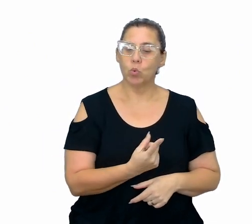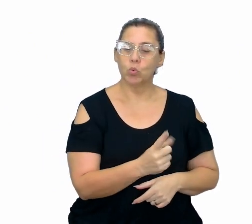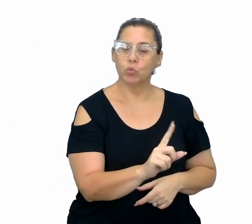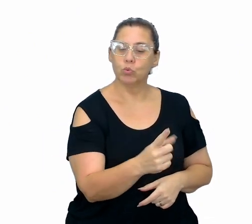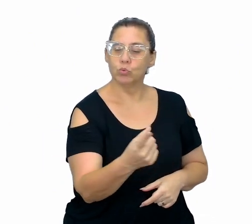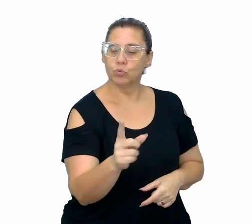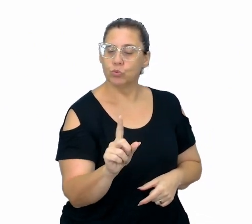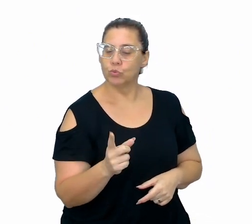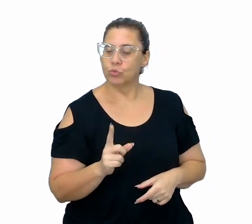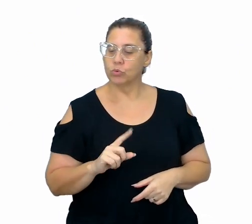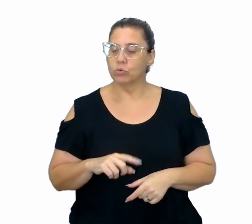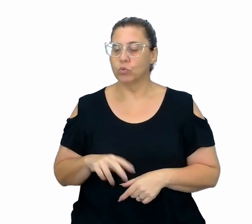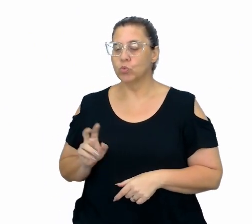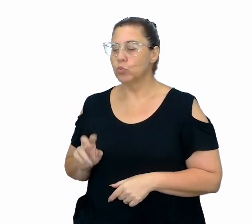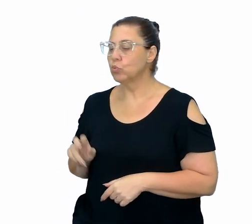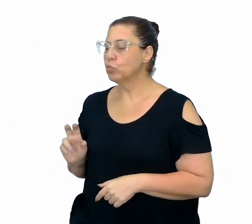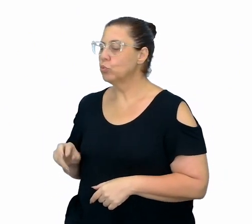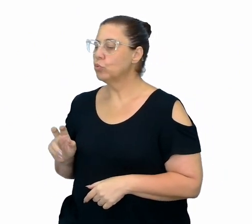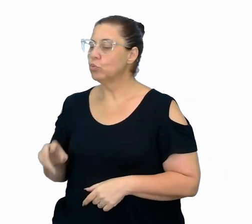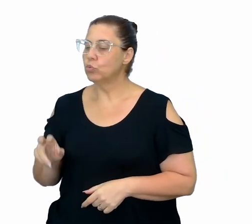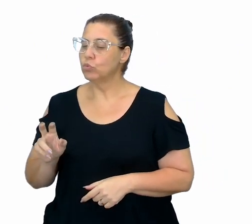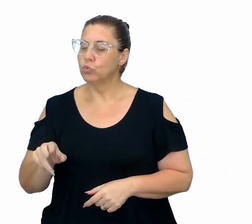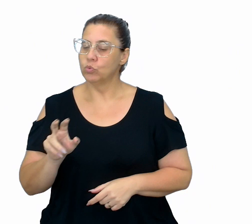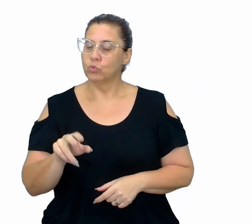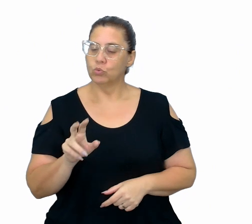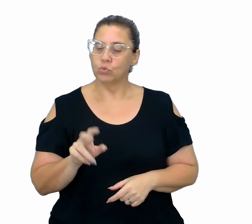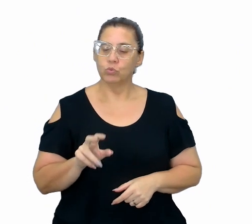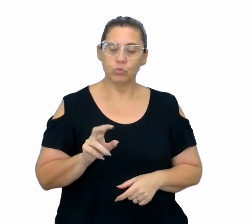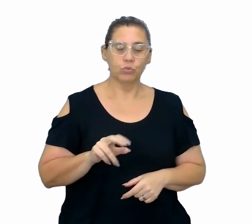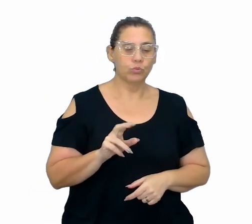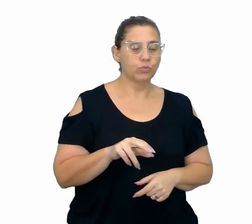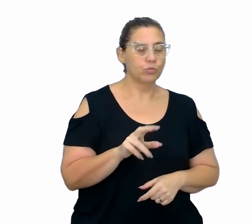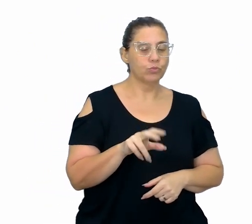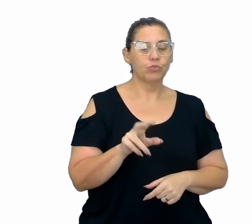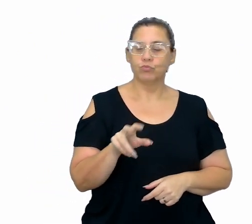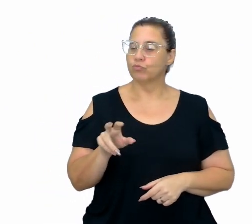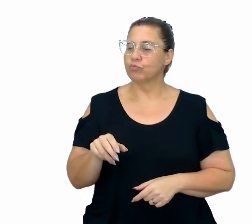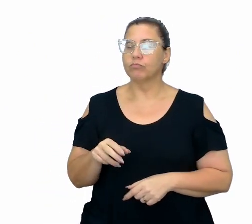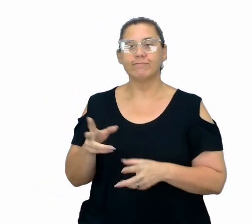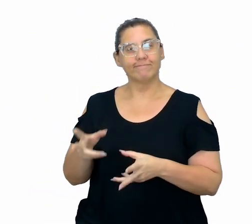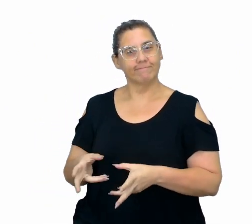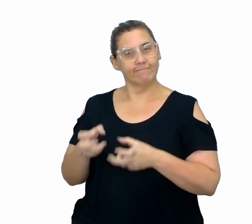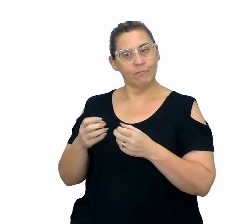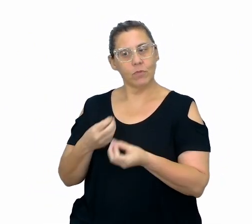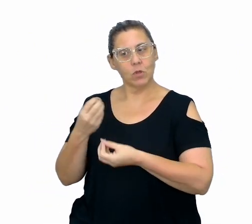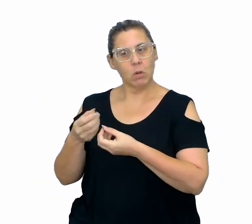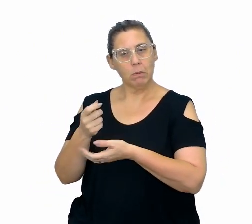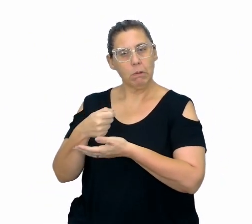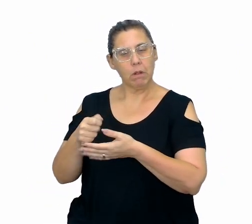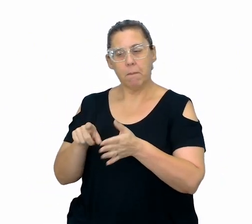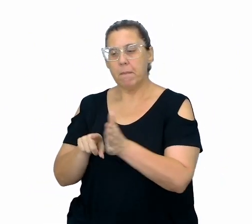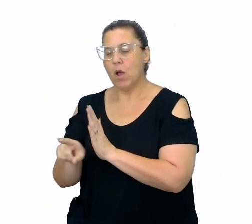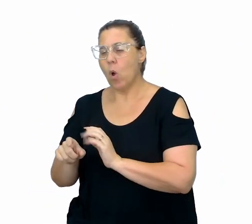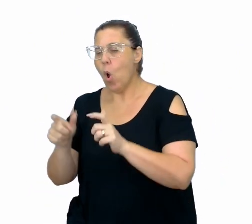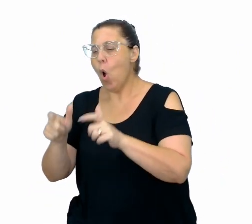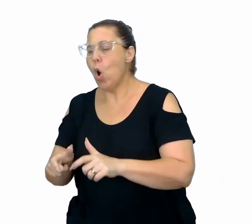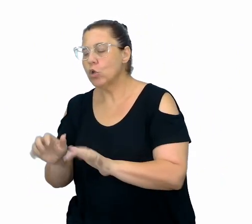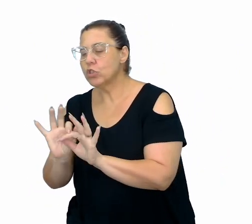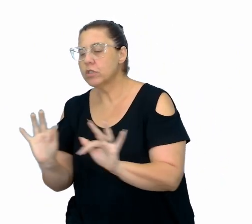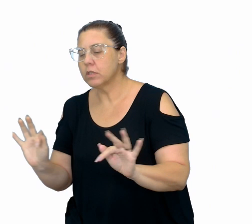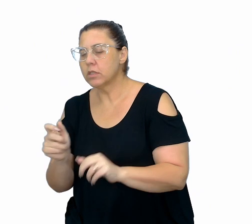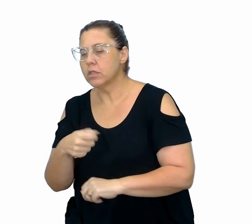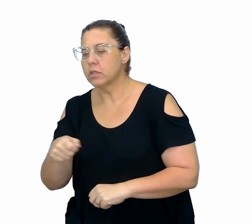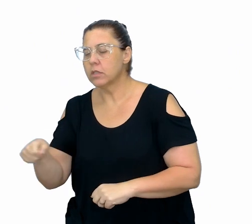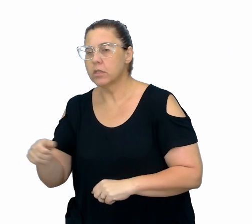façam eles pensarem o que estão lendo e como estão escrevendo, certo? Você pode fazer perguntas como: onde está